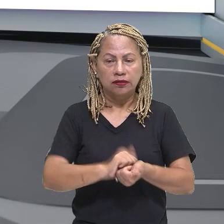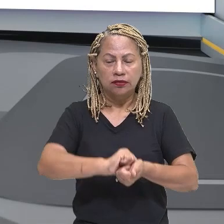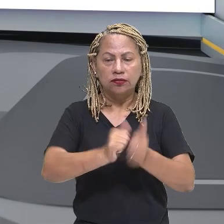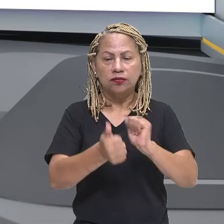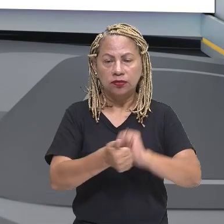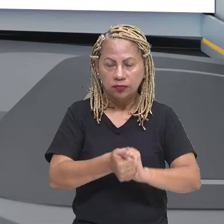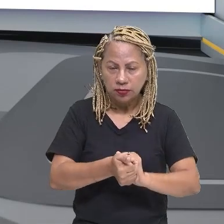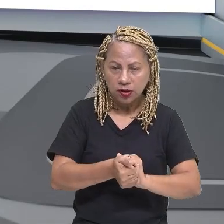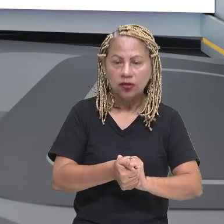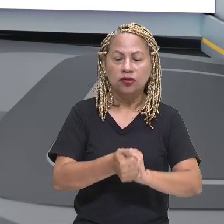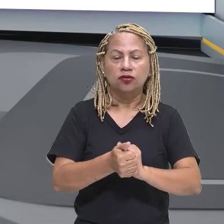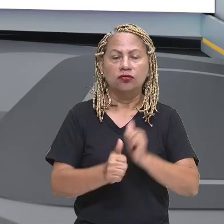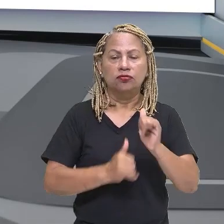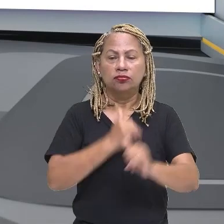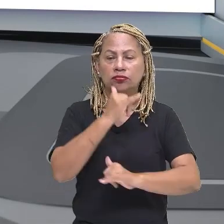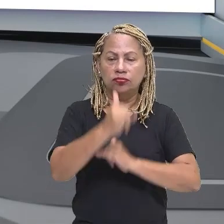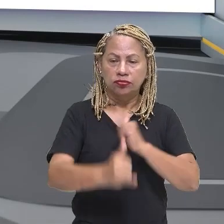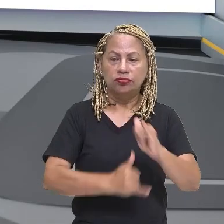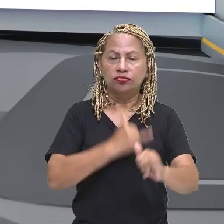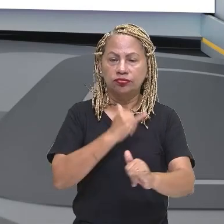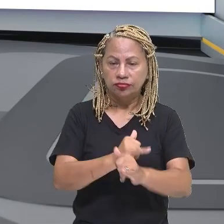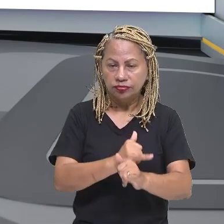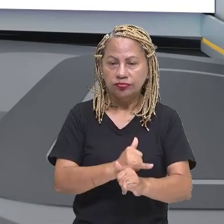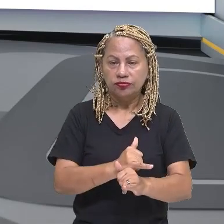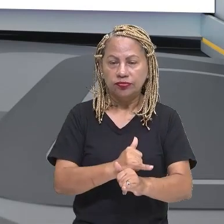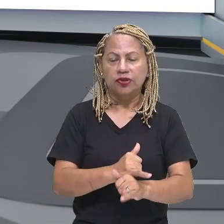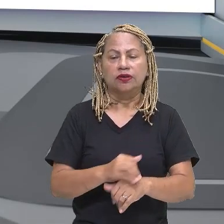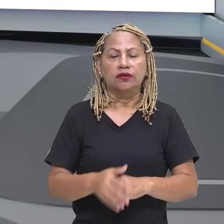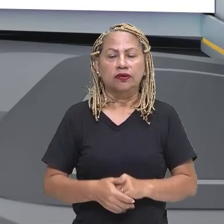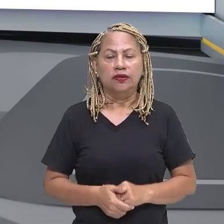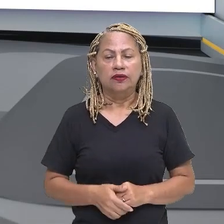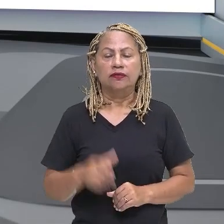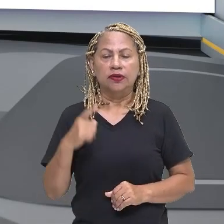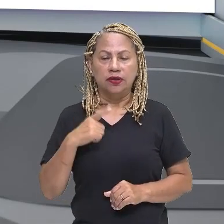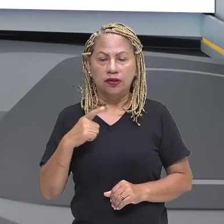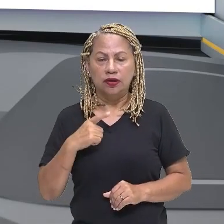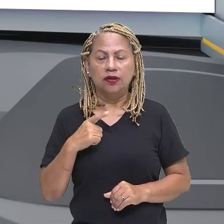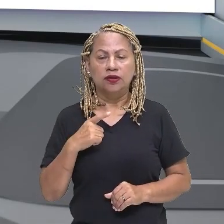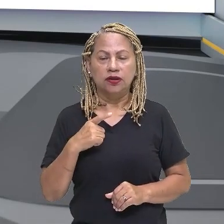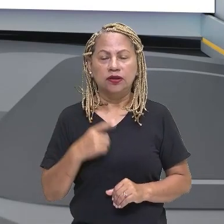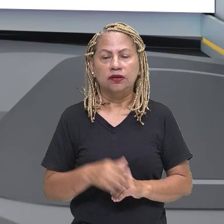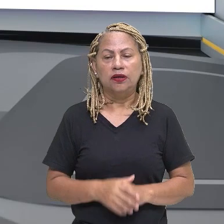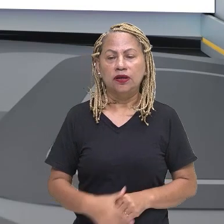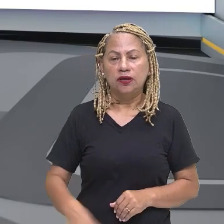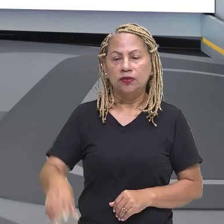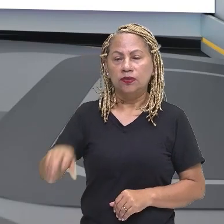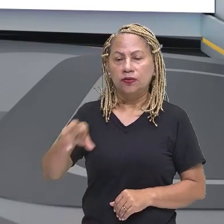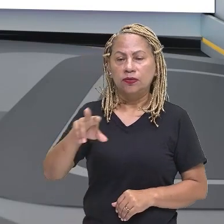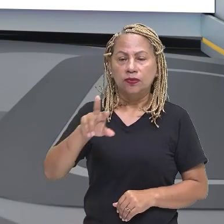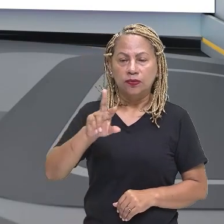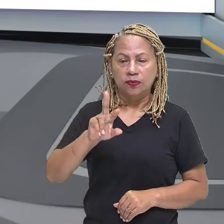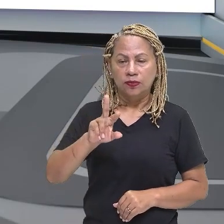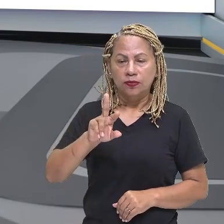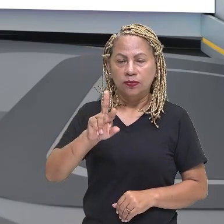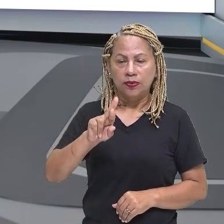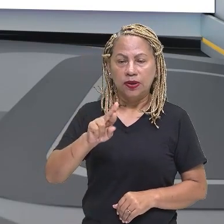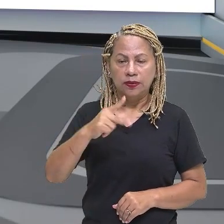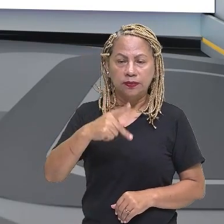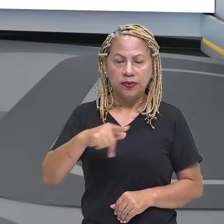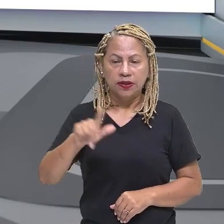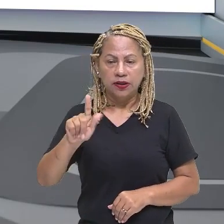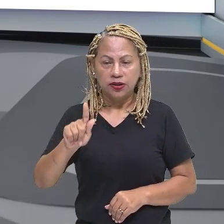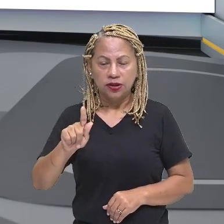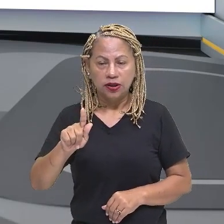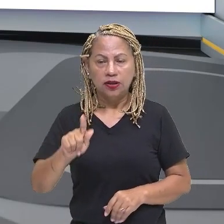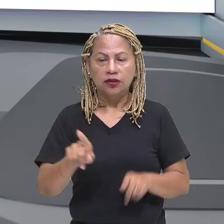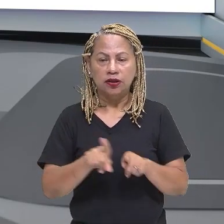mundial, chamado de e-sport, unindo elementos do RPG, que nós vamos falar daqui a pouco, e o MOBA, que